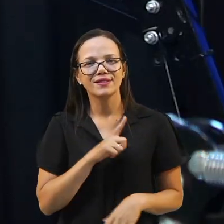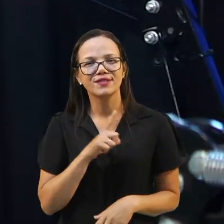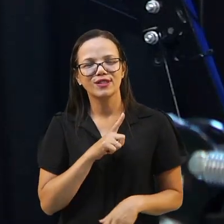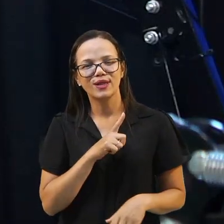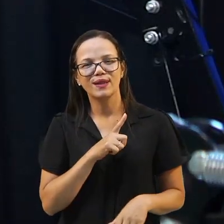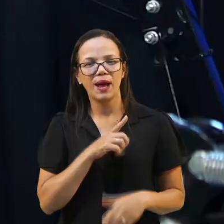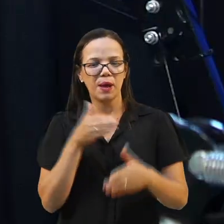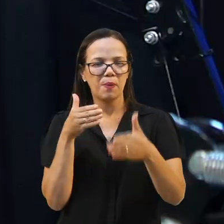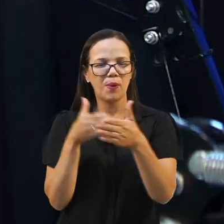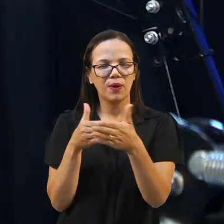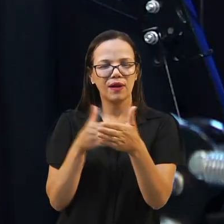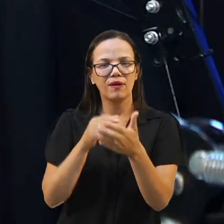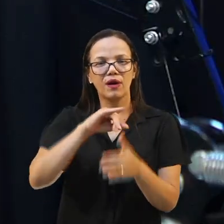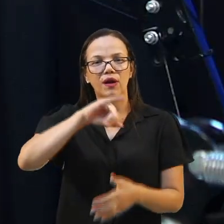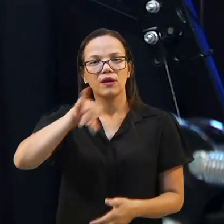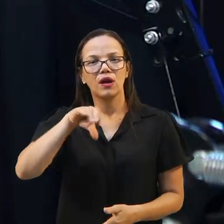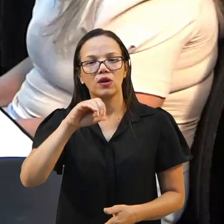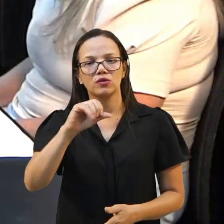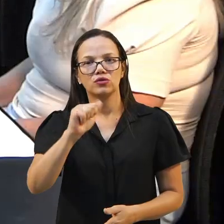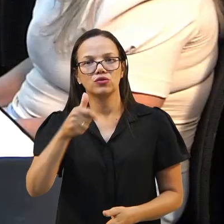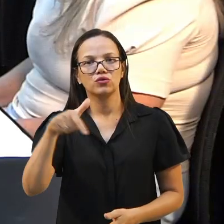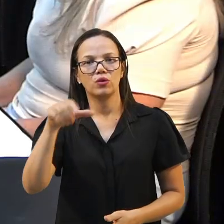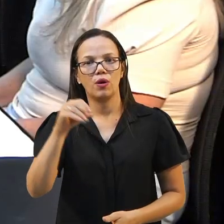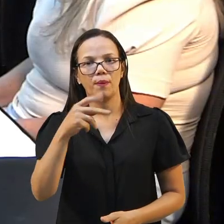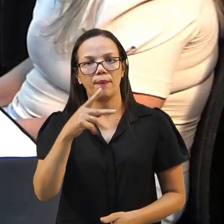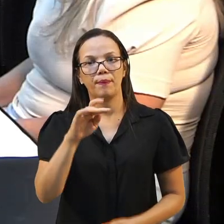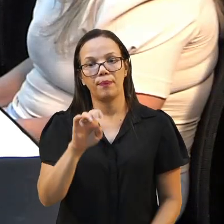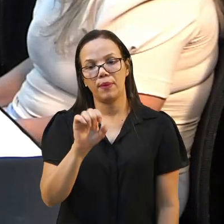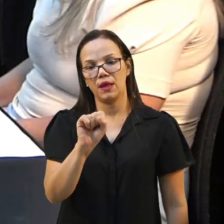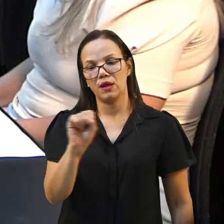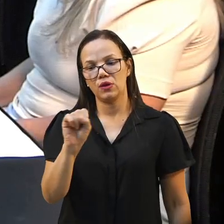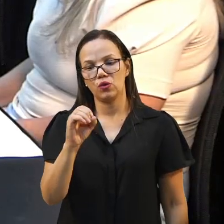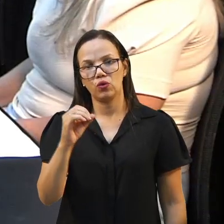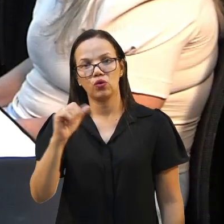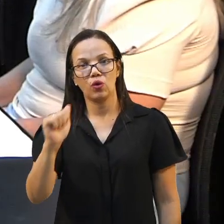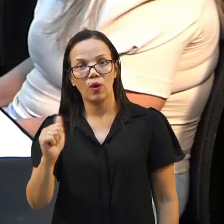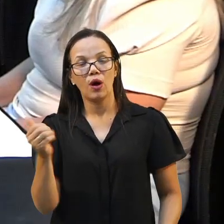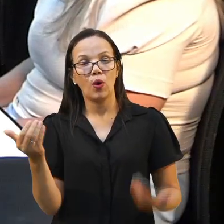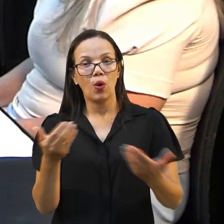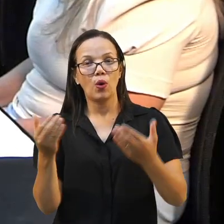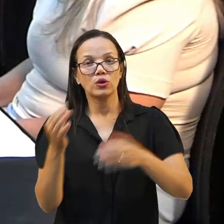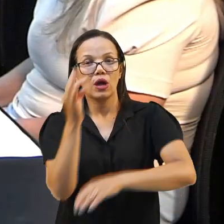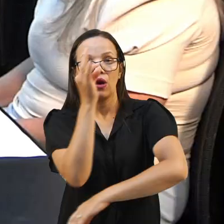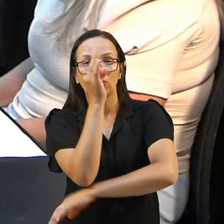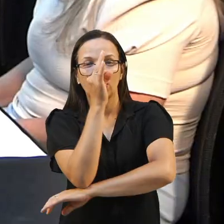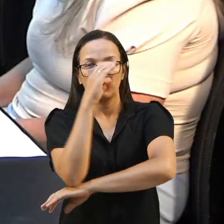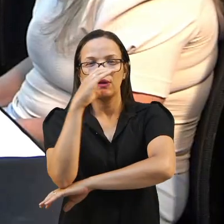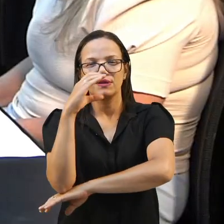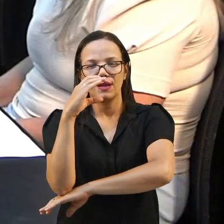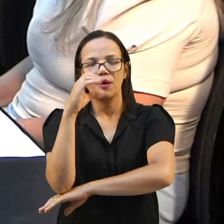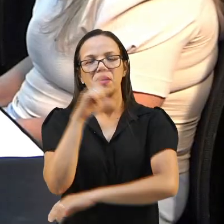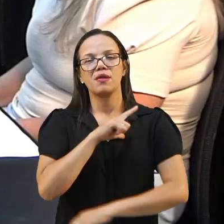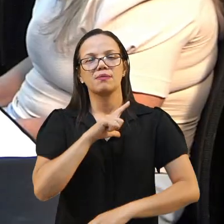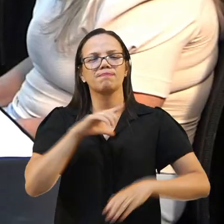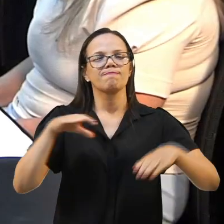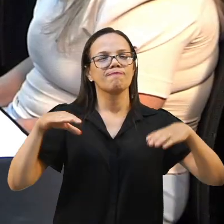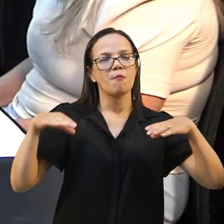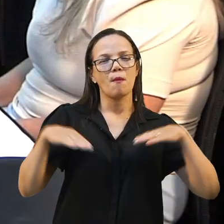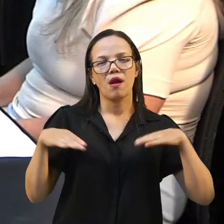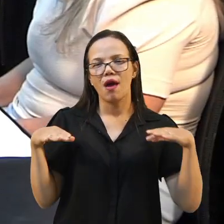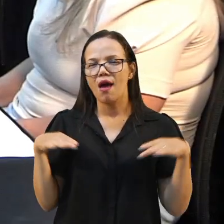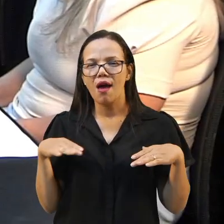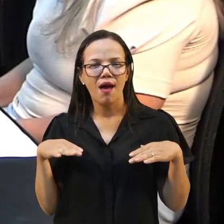né, ali na João Pessoa. Onde é o terminal central. Onde é o terminal central. Hoje tem aquelas praças onde você tinha